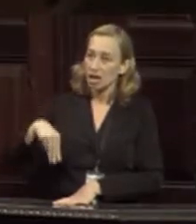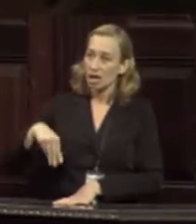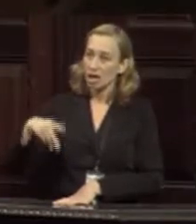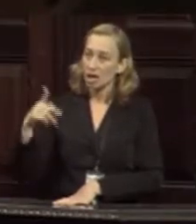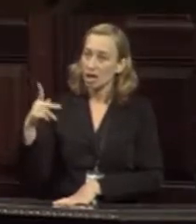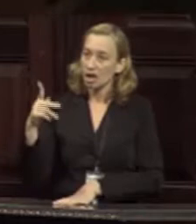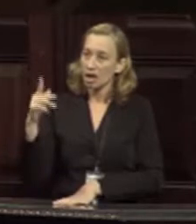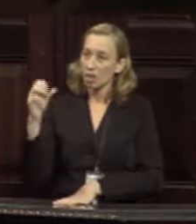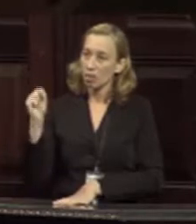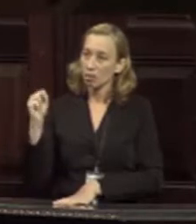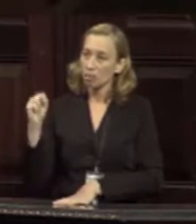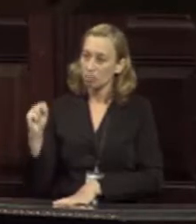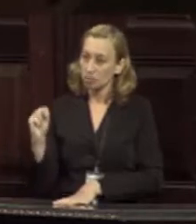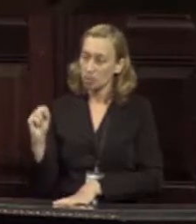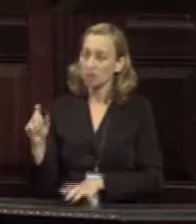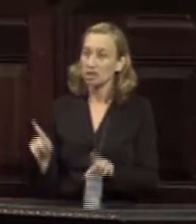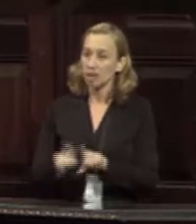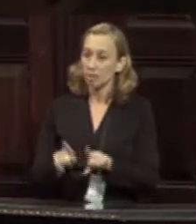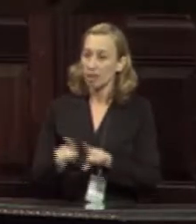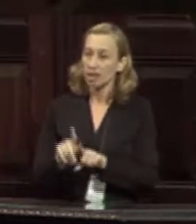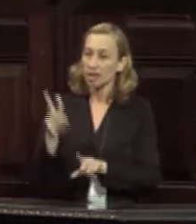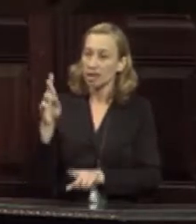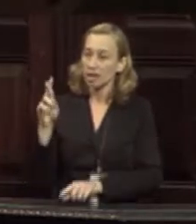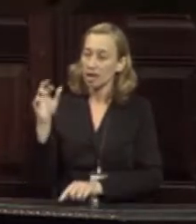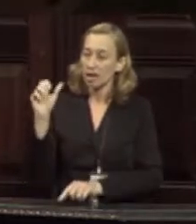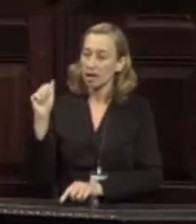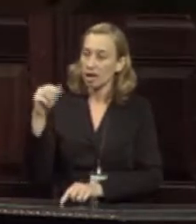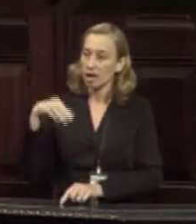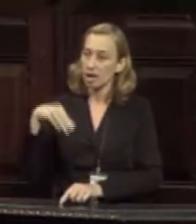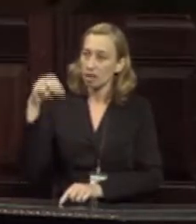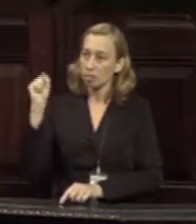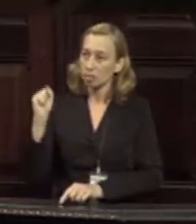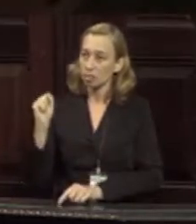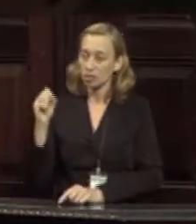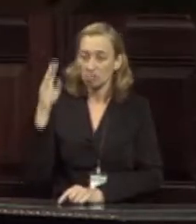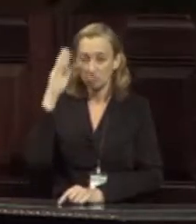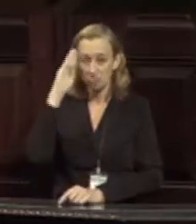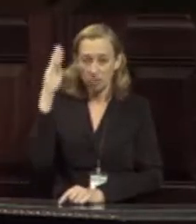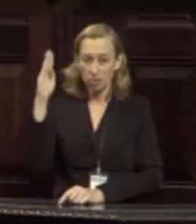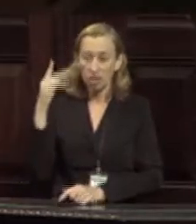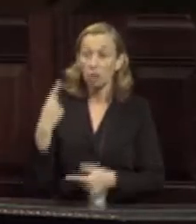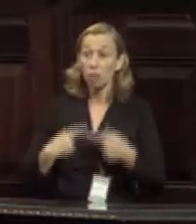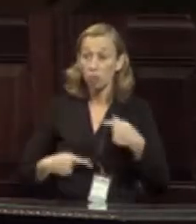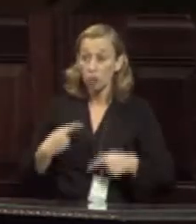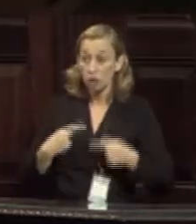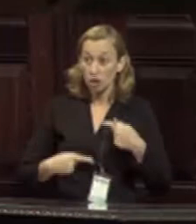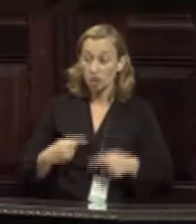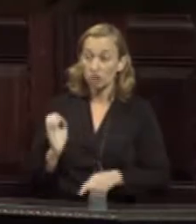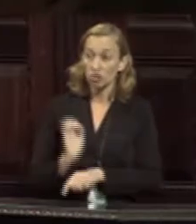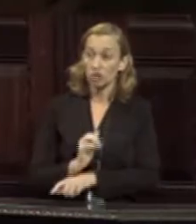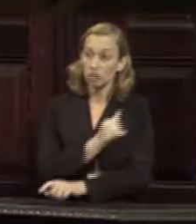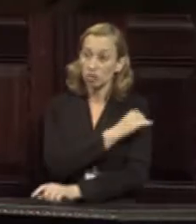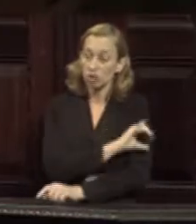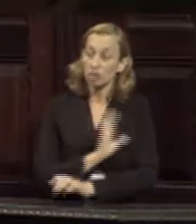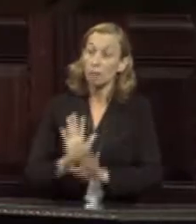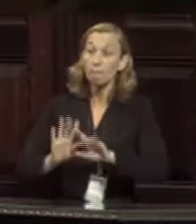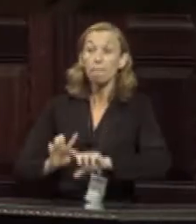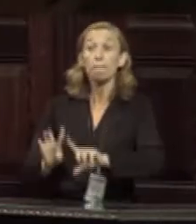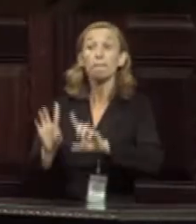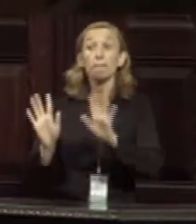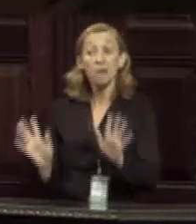de desenvolvimento econômico e social do Estado do Rio de Janeiro. Ponto.